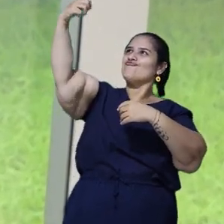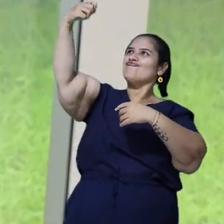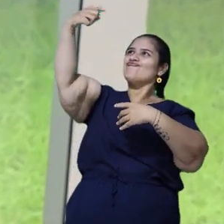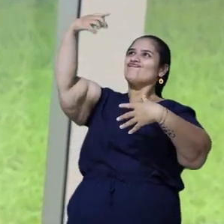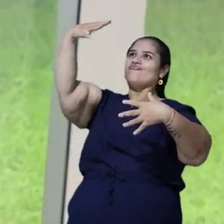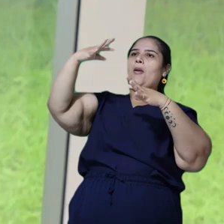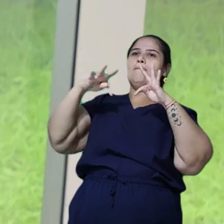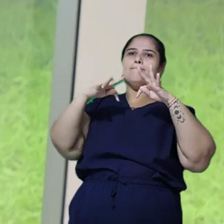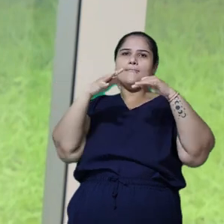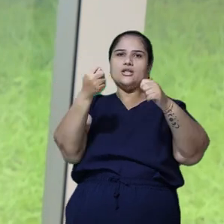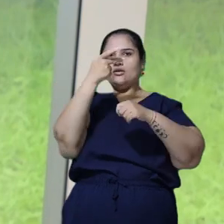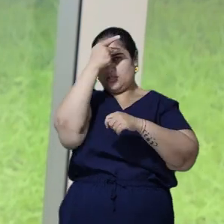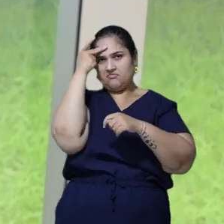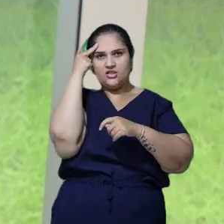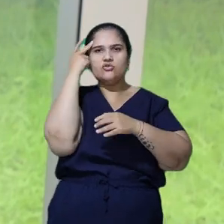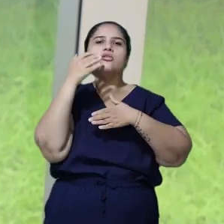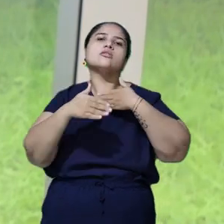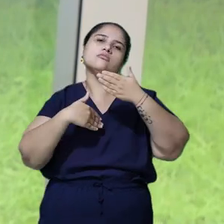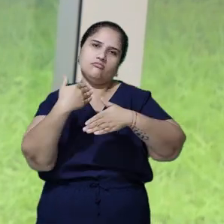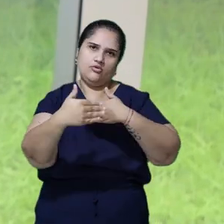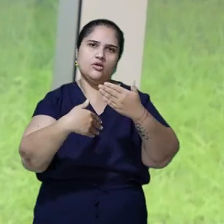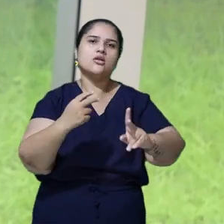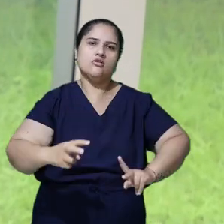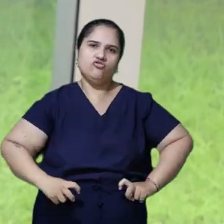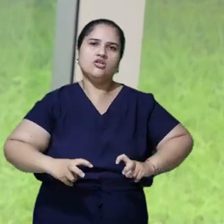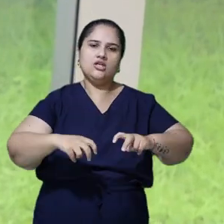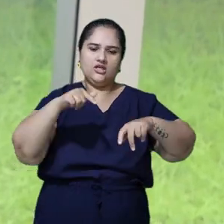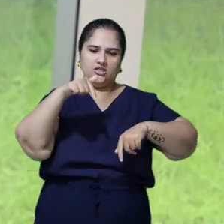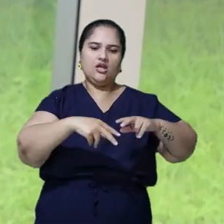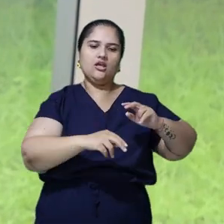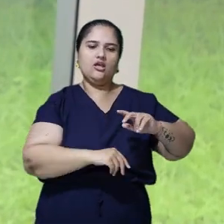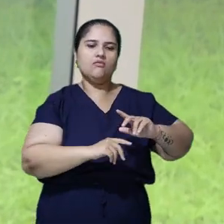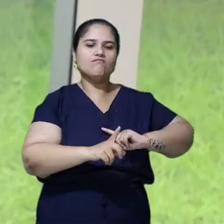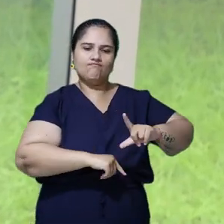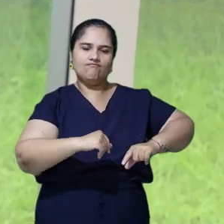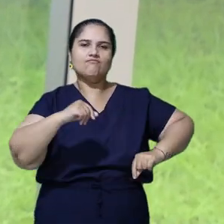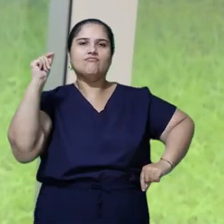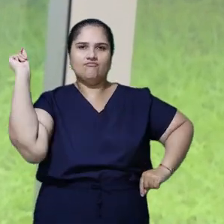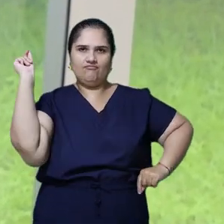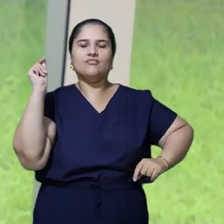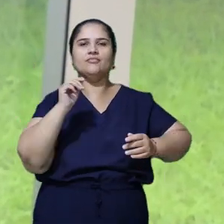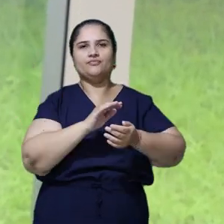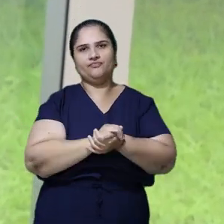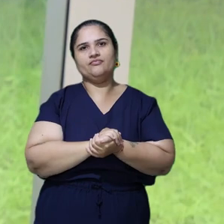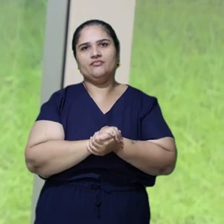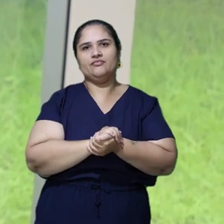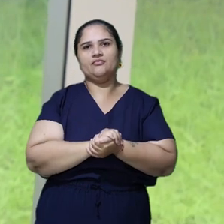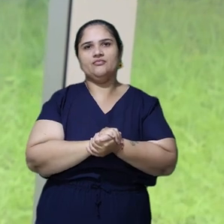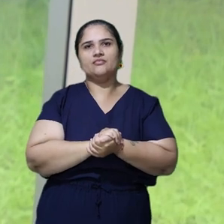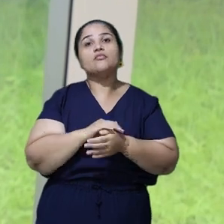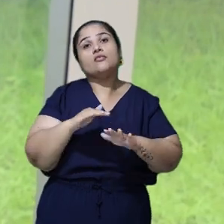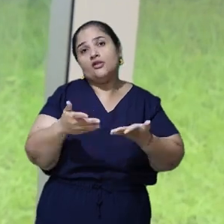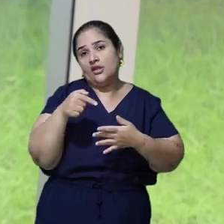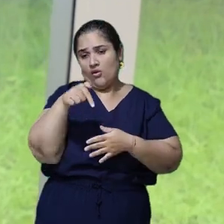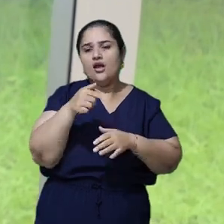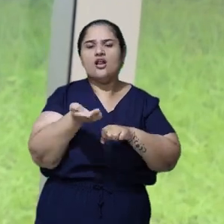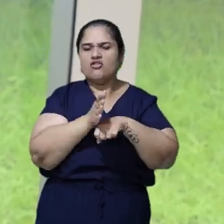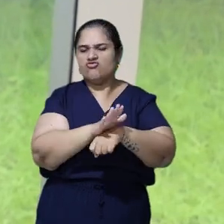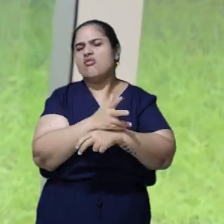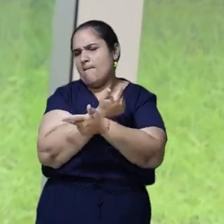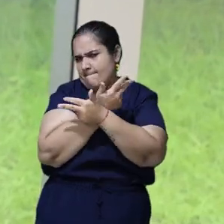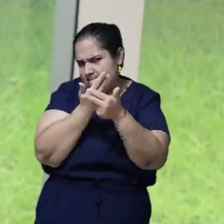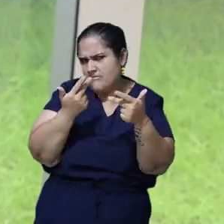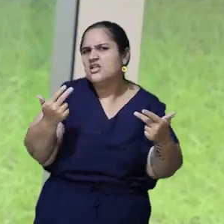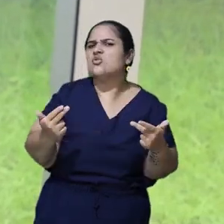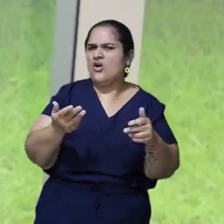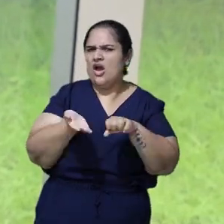por isso, principalmente aqui no Acre, né? Ela chegou sem saber de nada, né? Então, ela ajudou muitas pessoas nessa